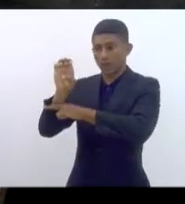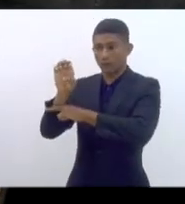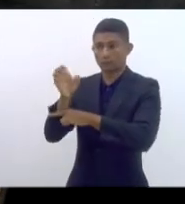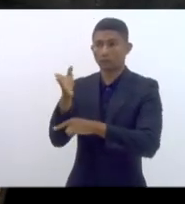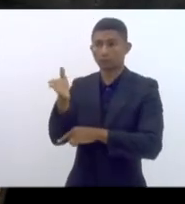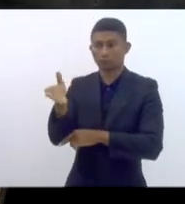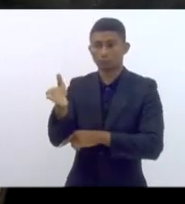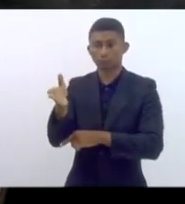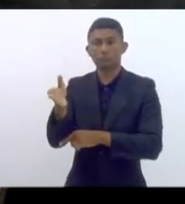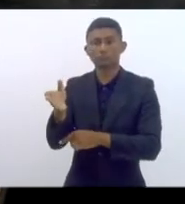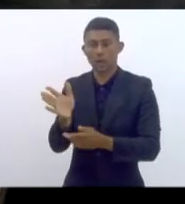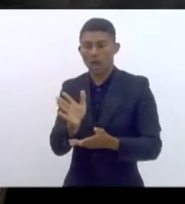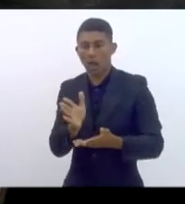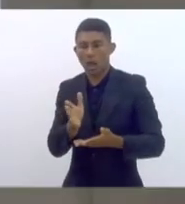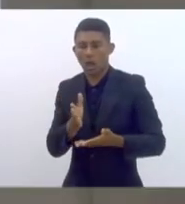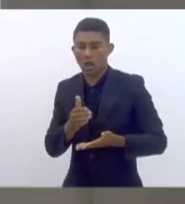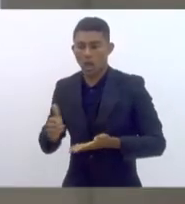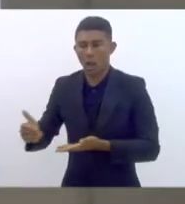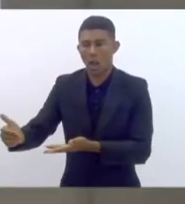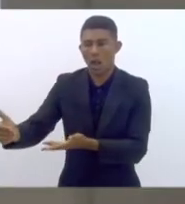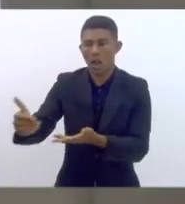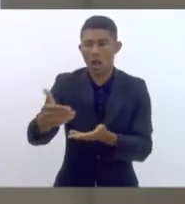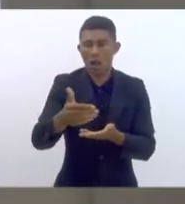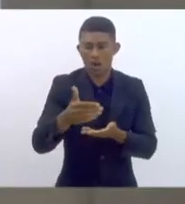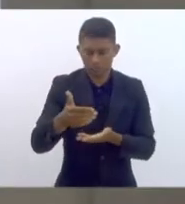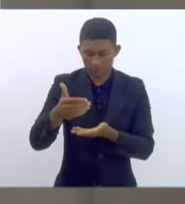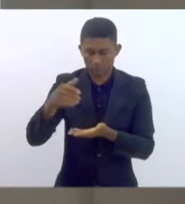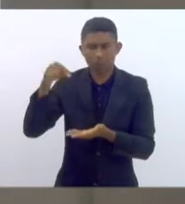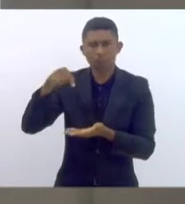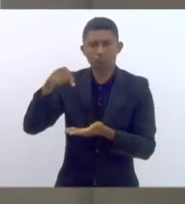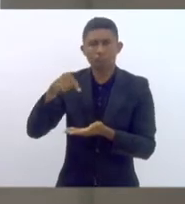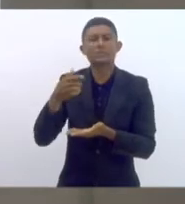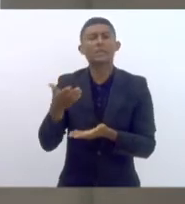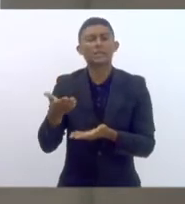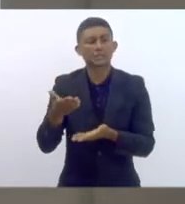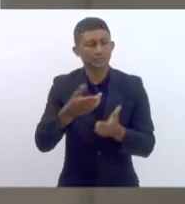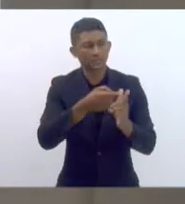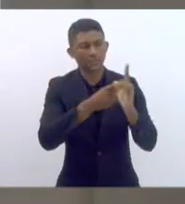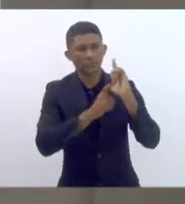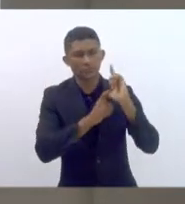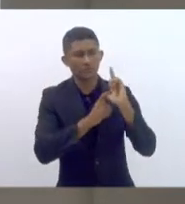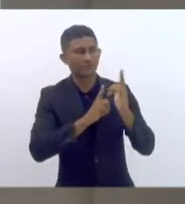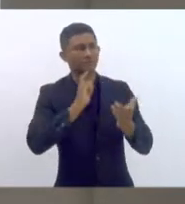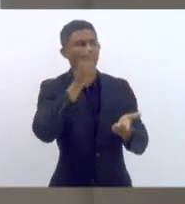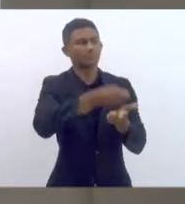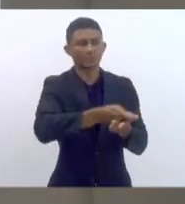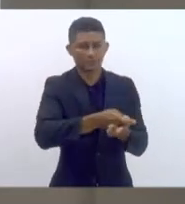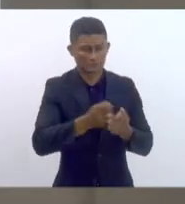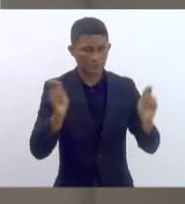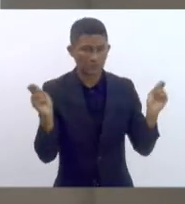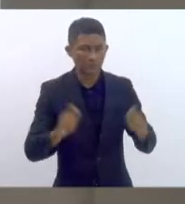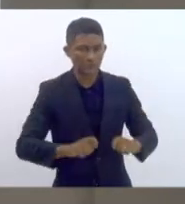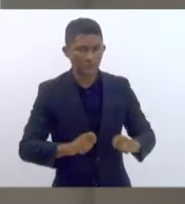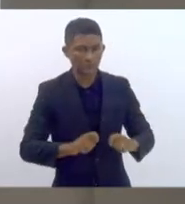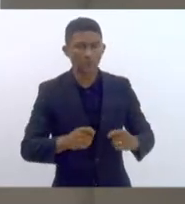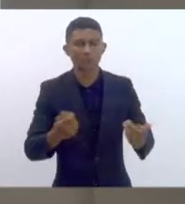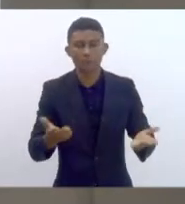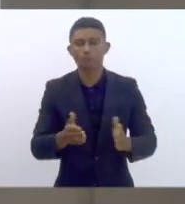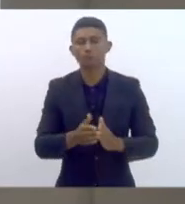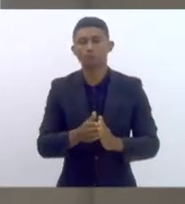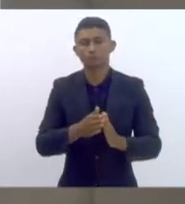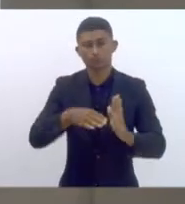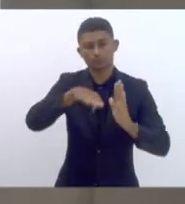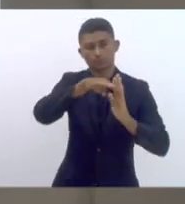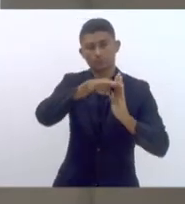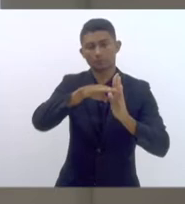receita corrente líquida para conseguir arcar com o serviço da dívida. Tá? Na verdade, a primeira pergunta são separadas em duas. A